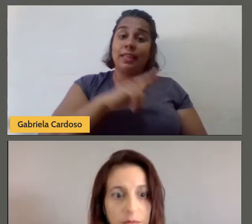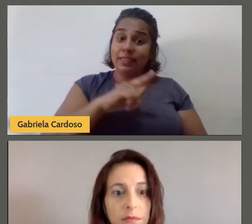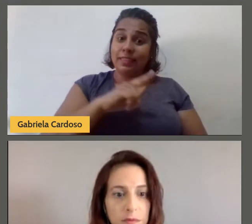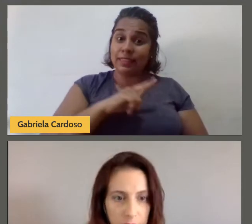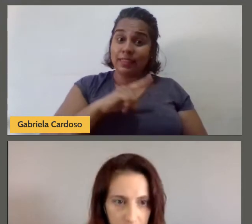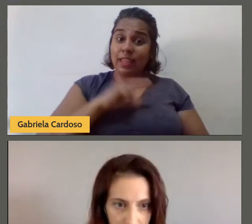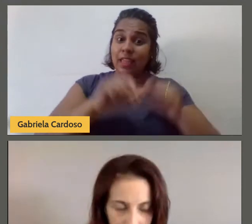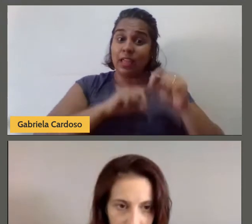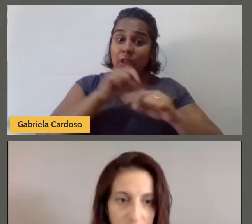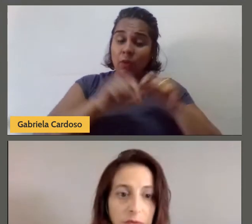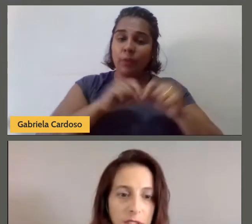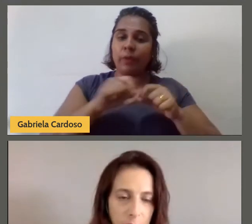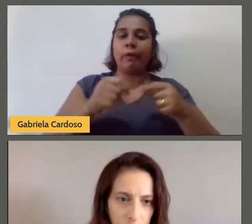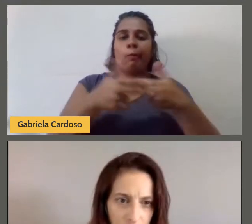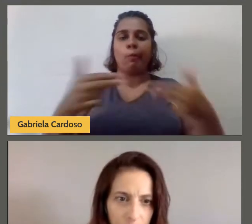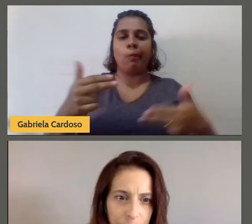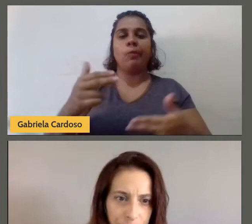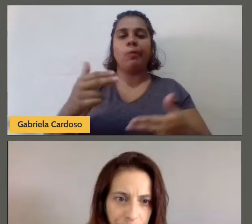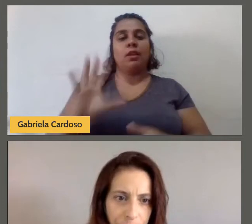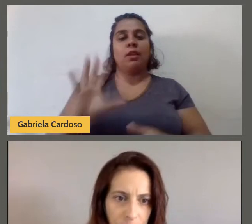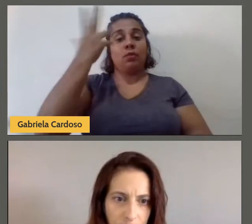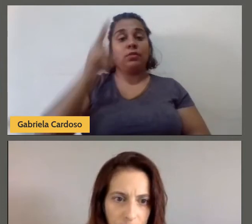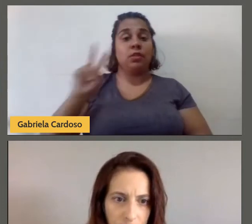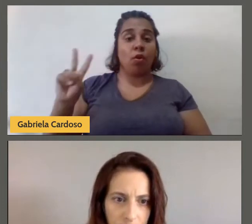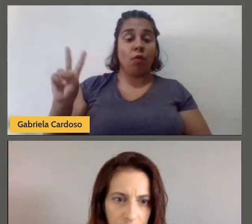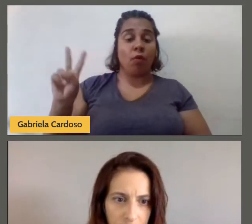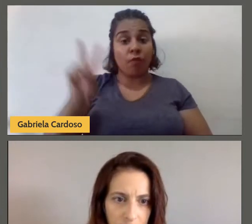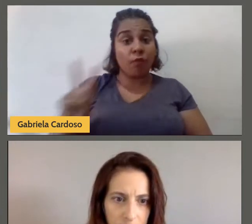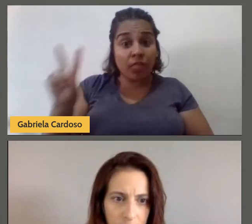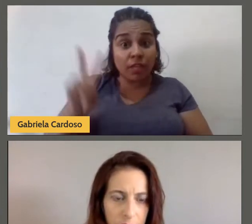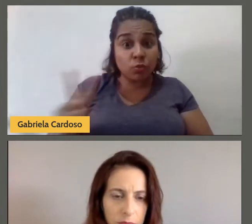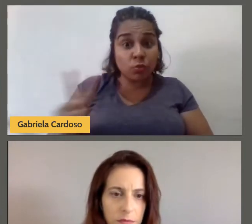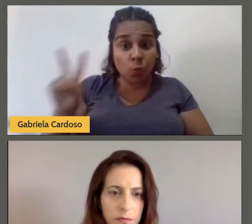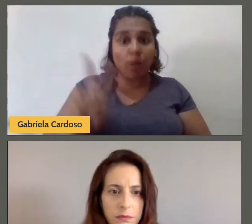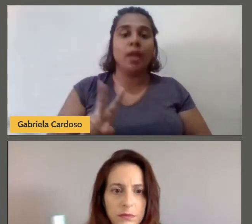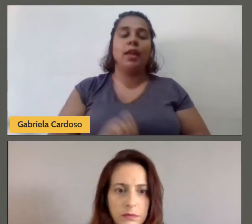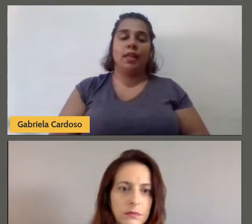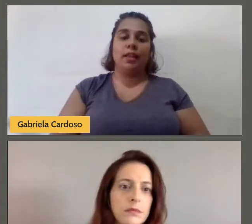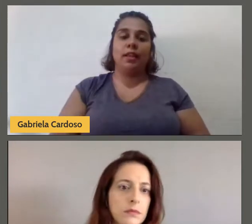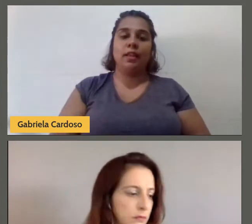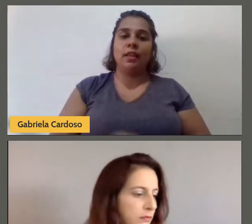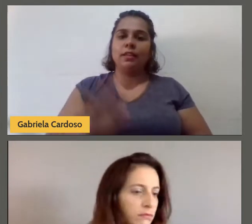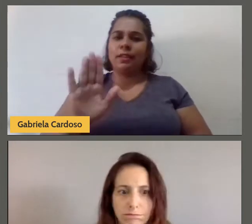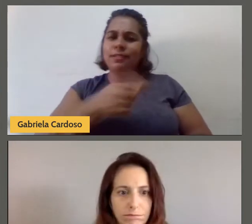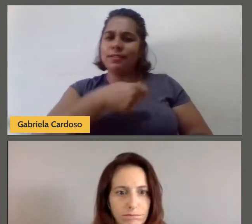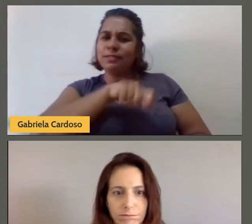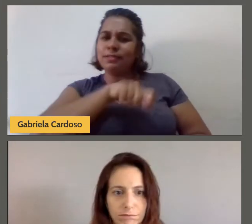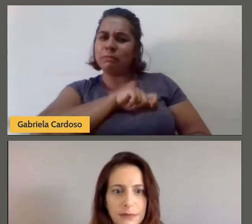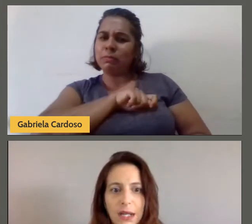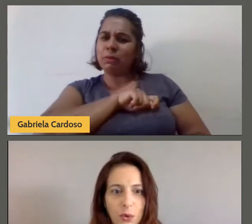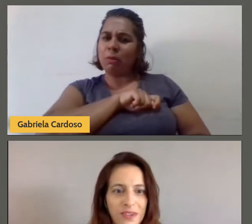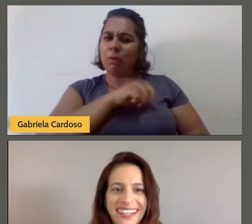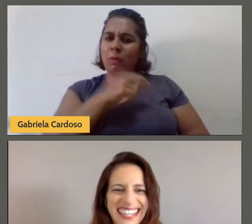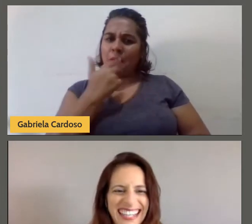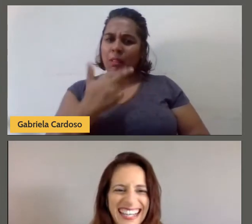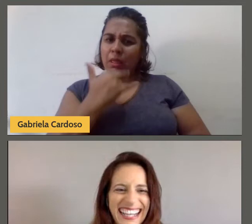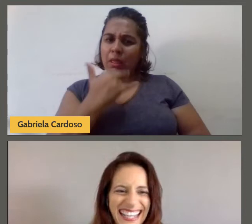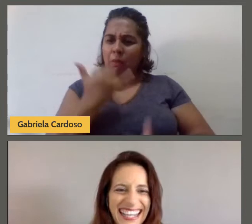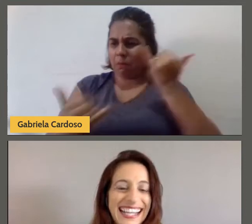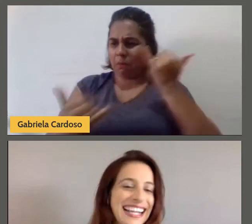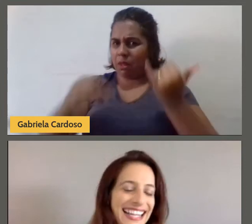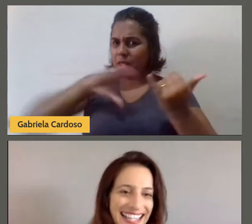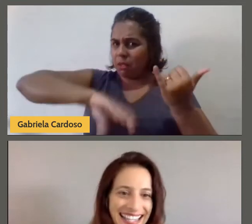dos venezuelanos, por conta, né, da questão econômico-política. O espanhol é parecido com o português, mas para você realmente se inserir